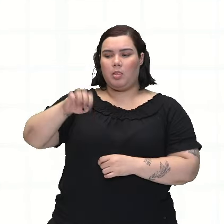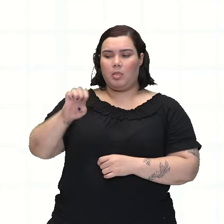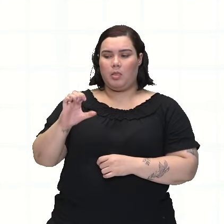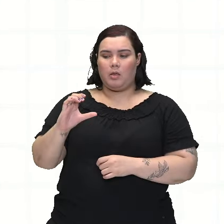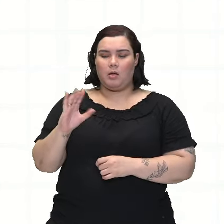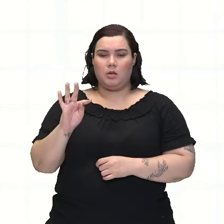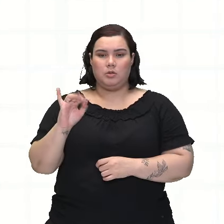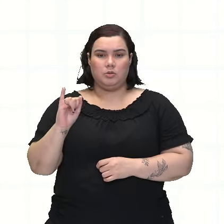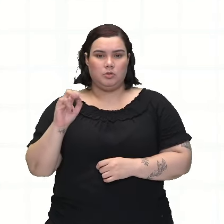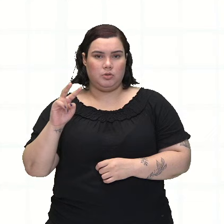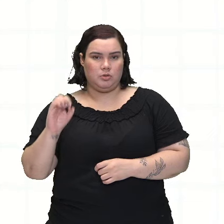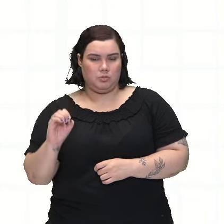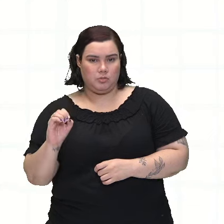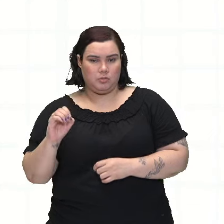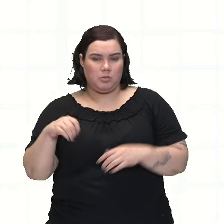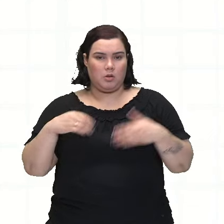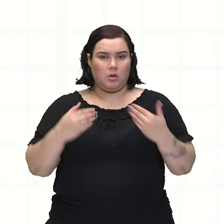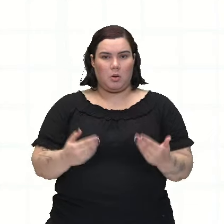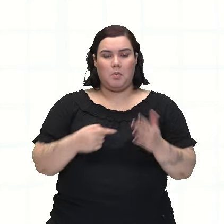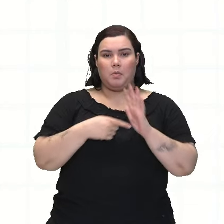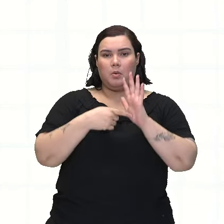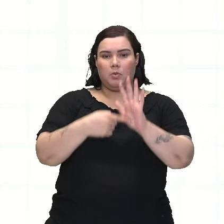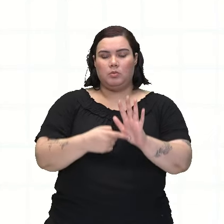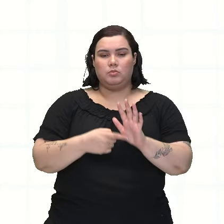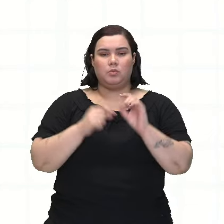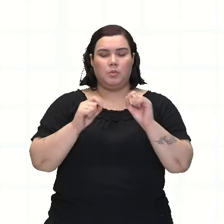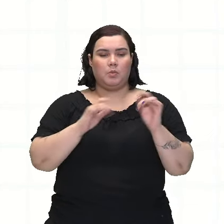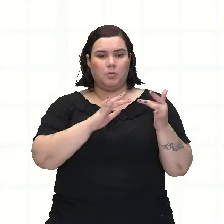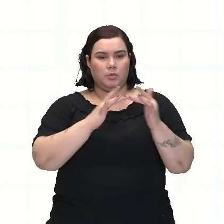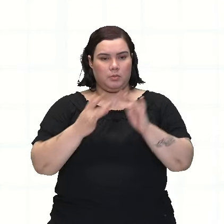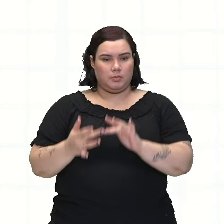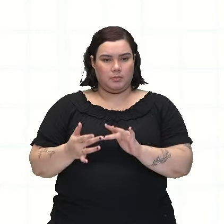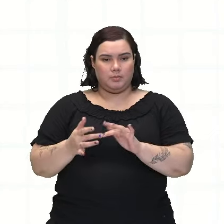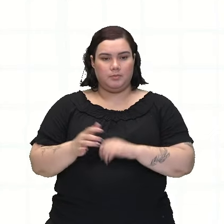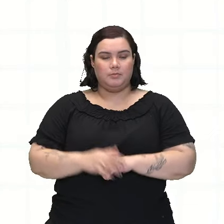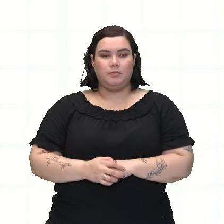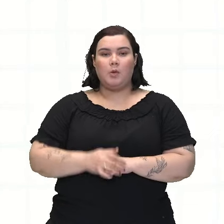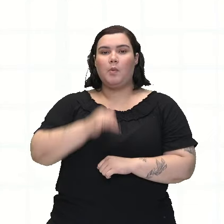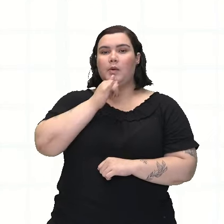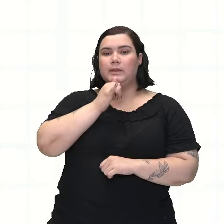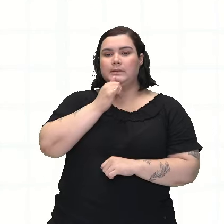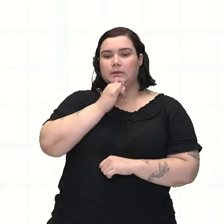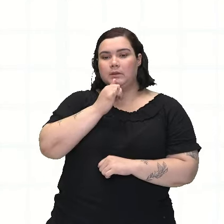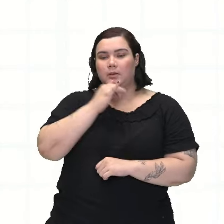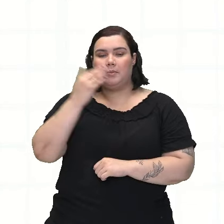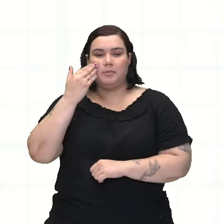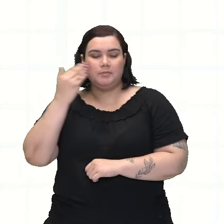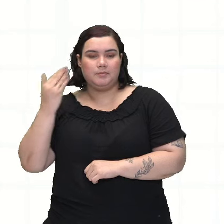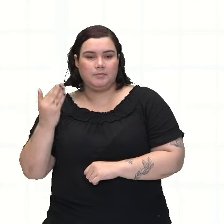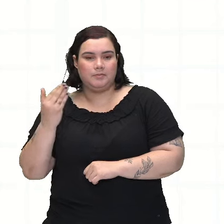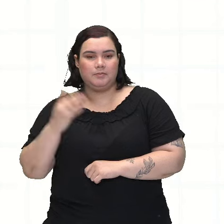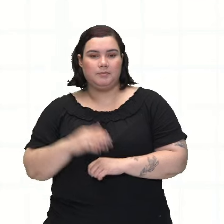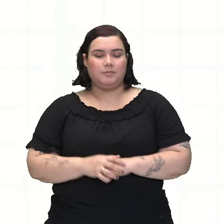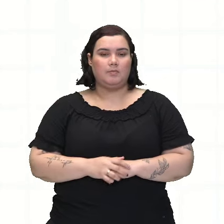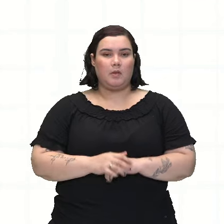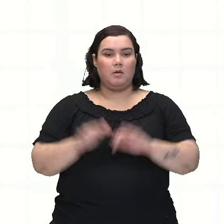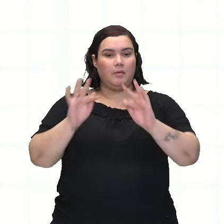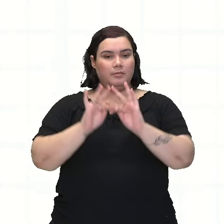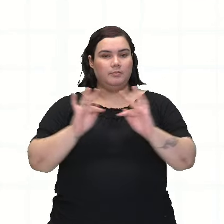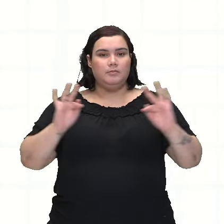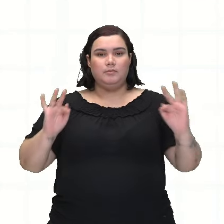tá? Então, trazendo um pouquinho para o nosso contexto, observem aí, por exemplo, aqui,